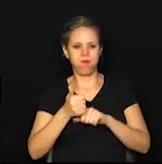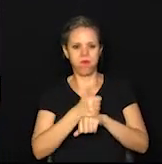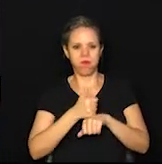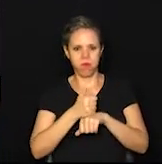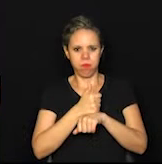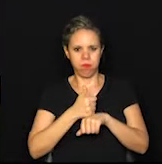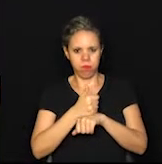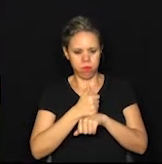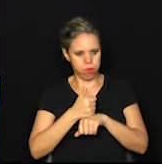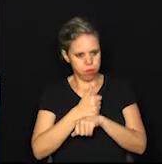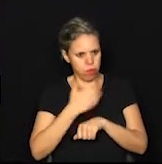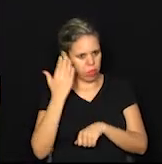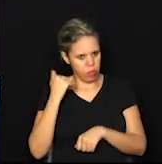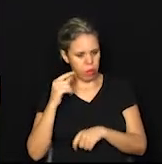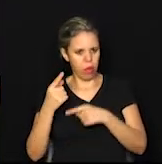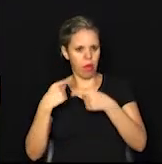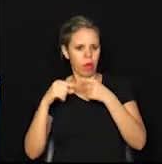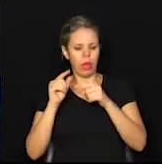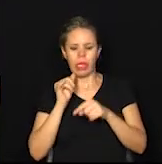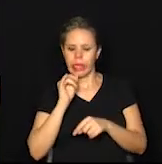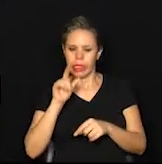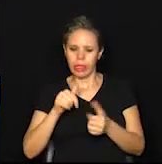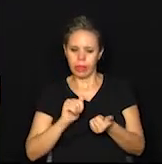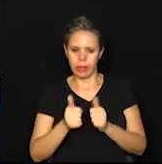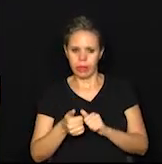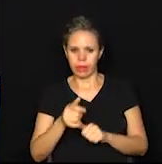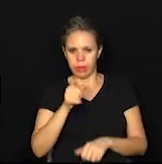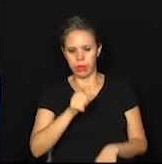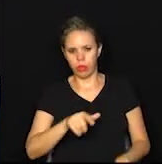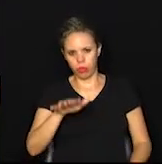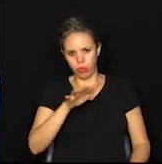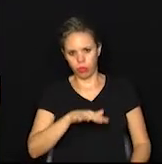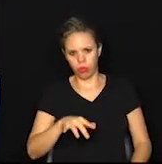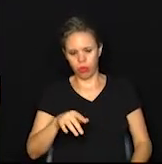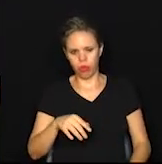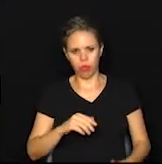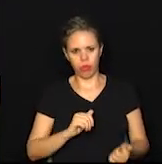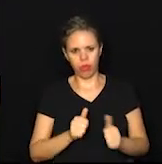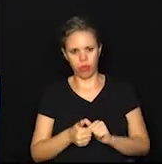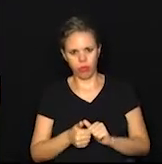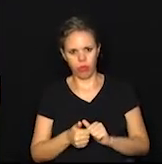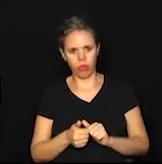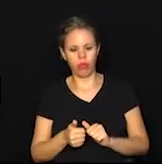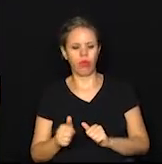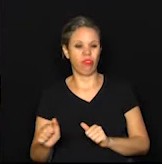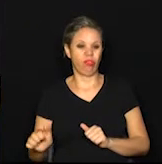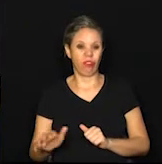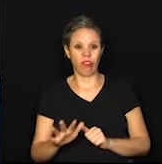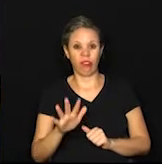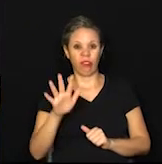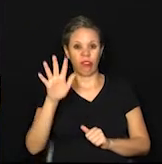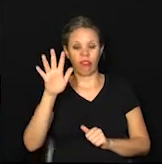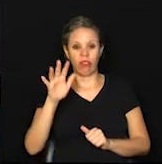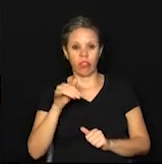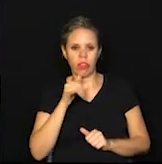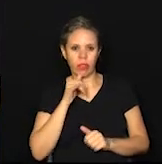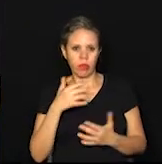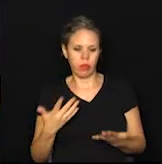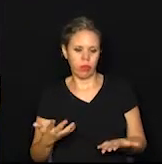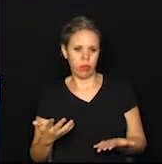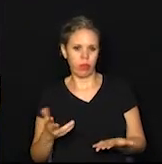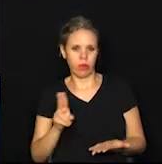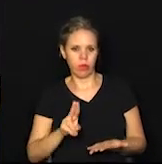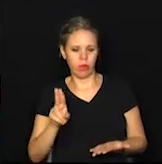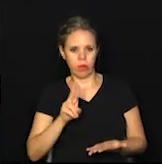do esporte, sabe que o alto rendimento é uma área do esporte muito caro, é uma área do esporte também muito visada